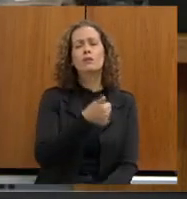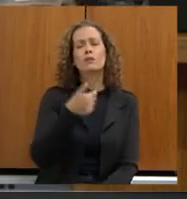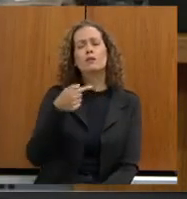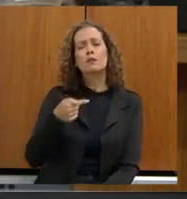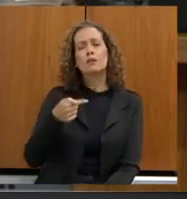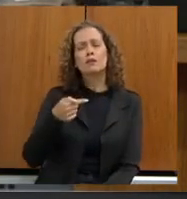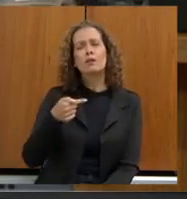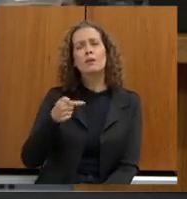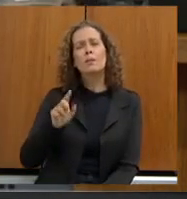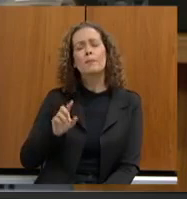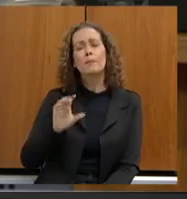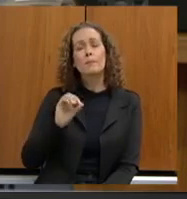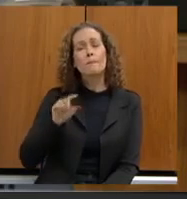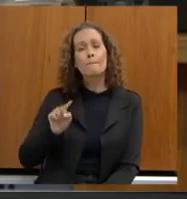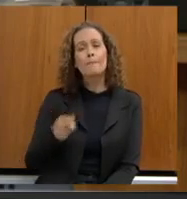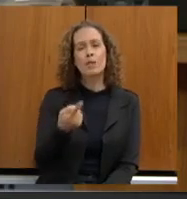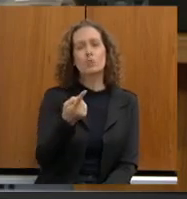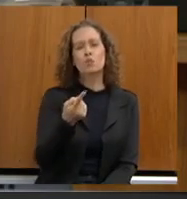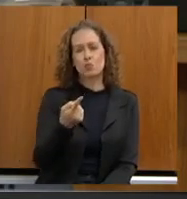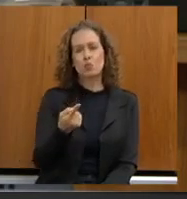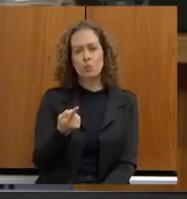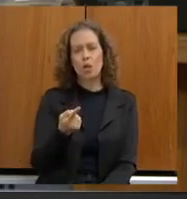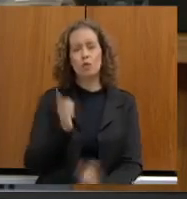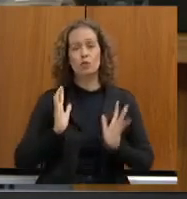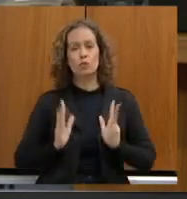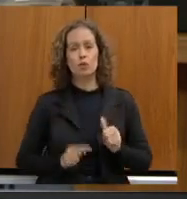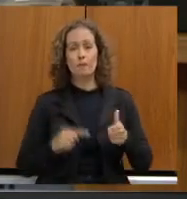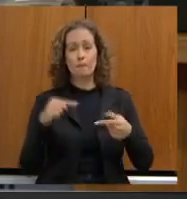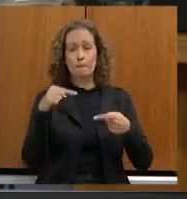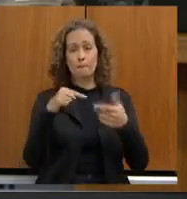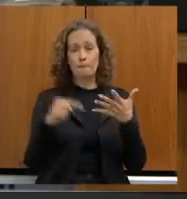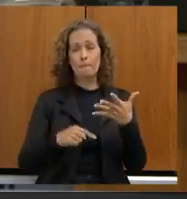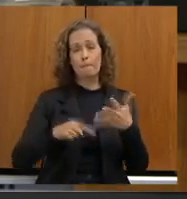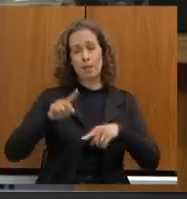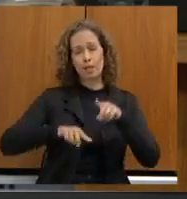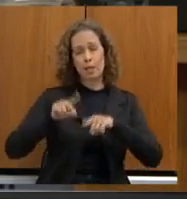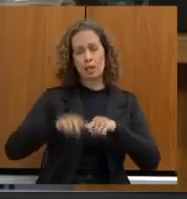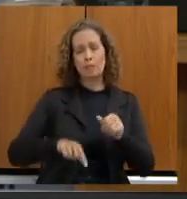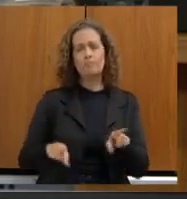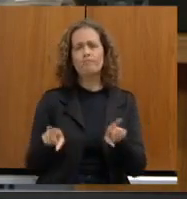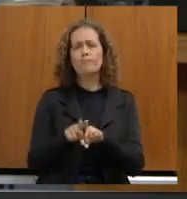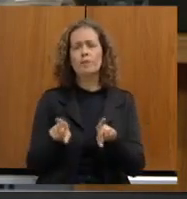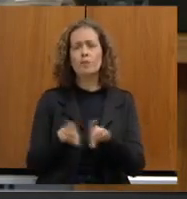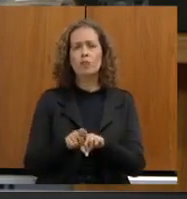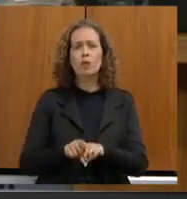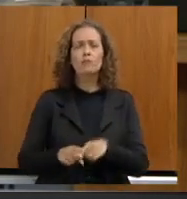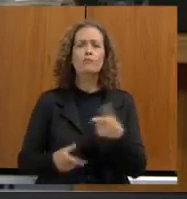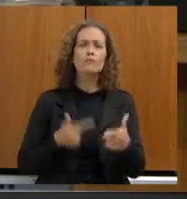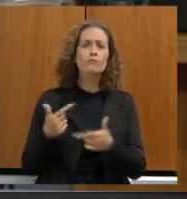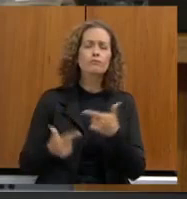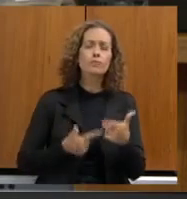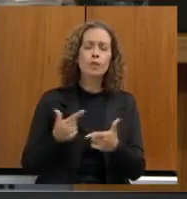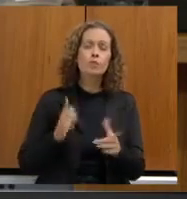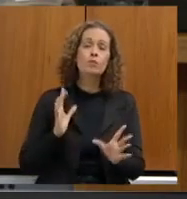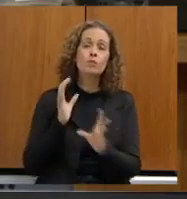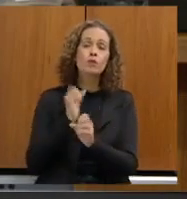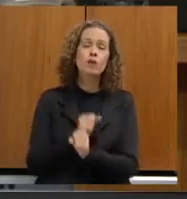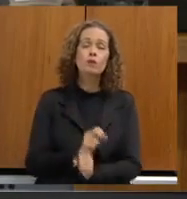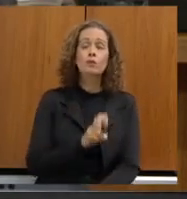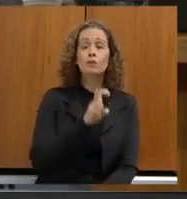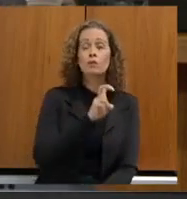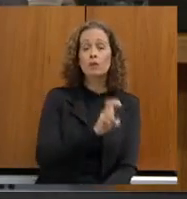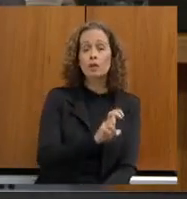de Higiene e Limpeza pode passar no campo das operações pode passar foram